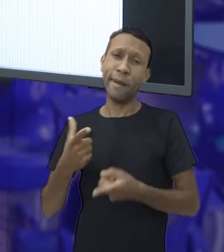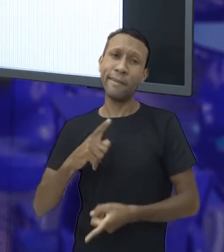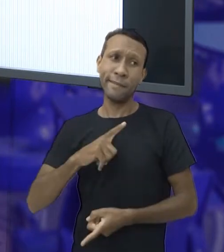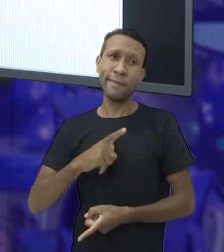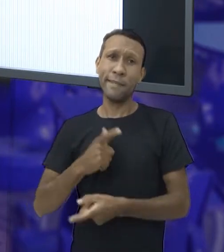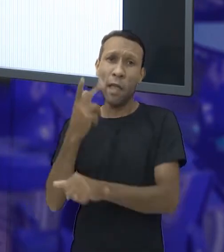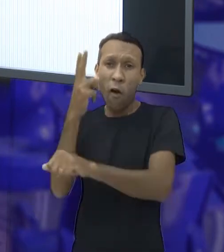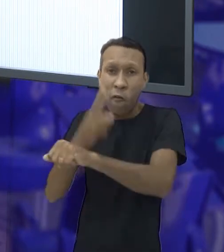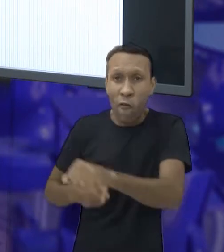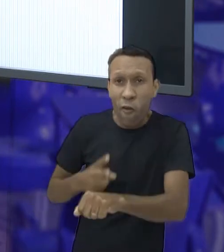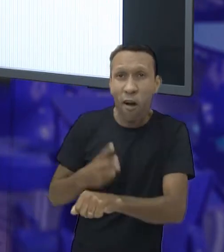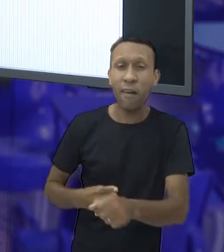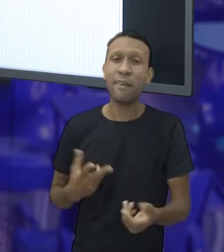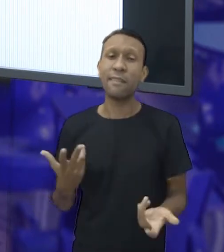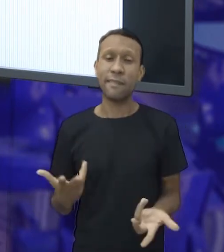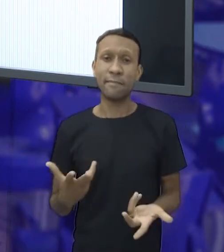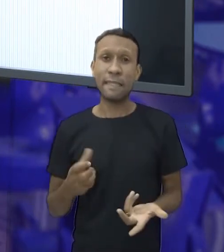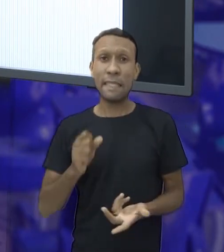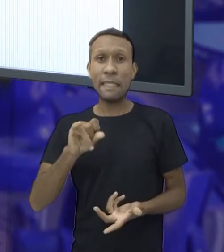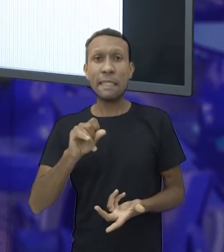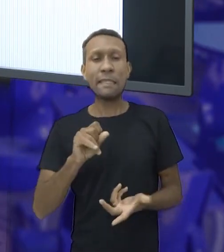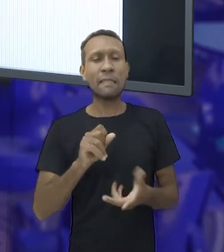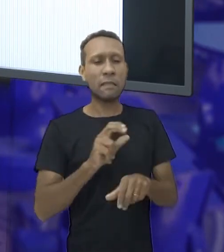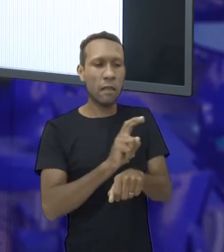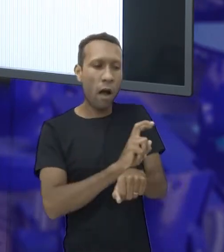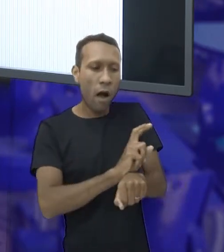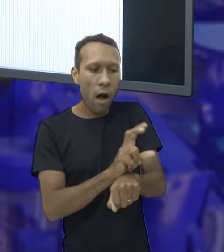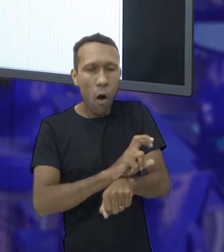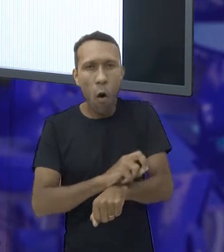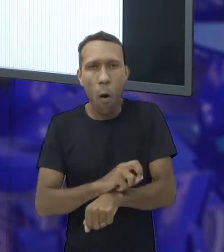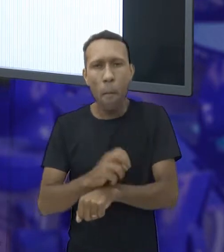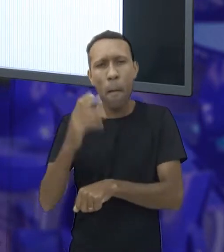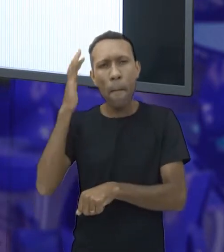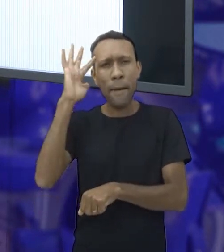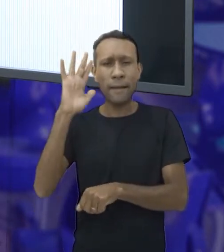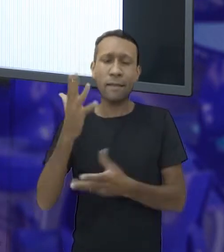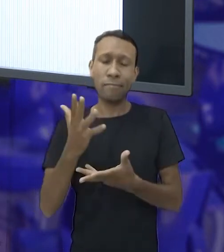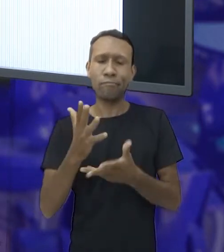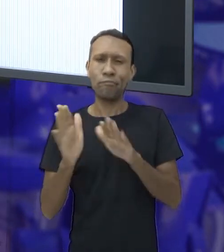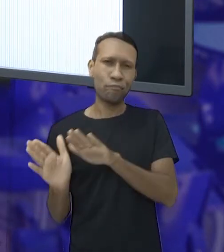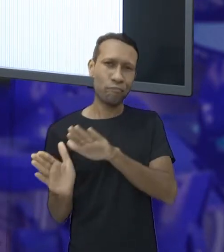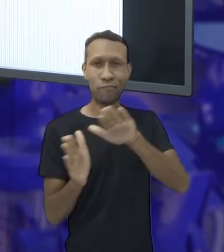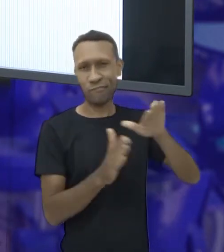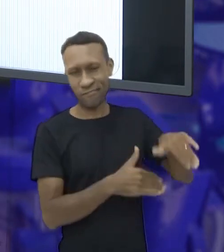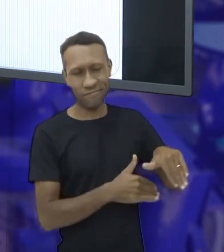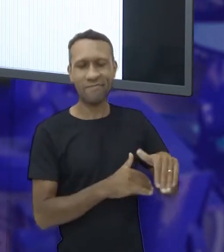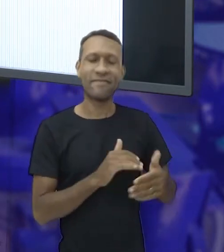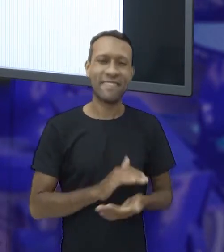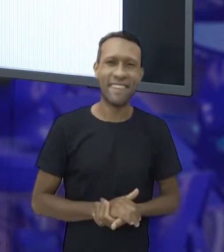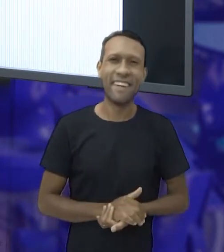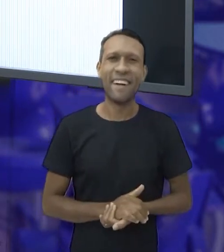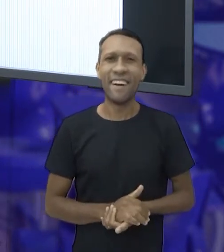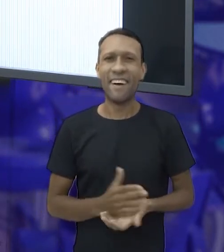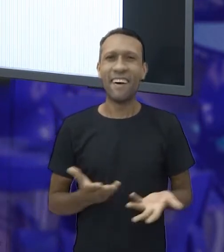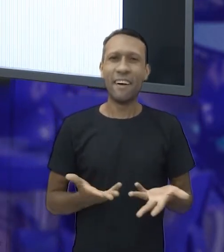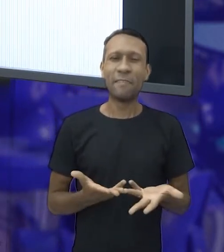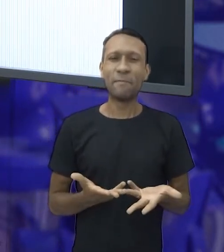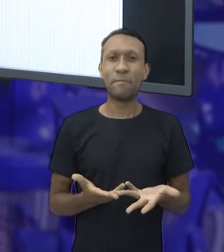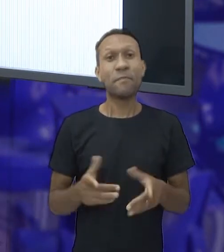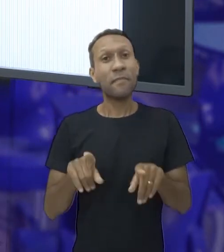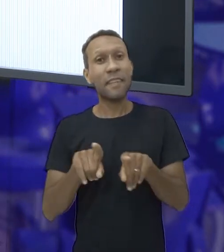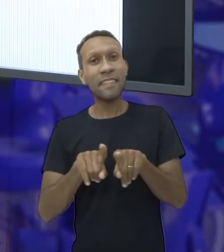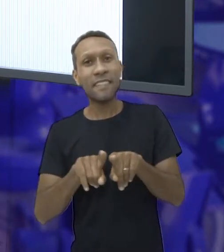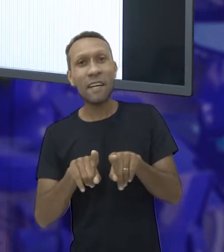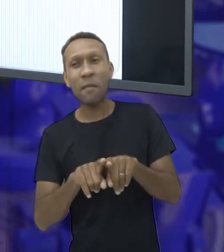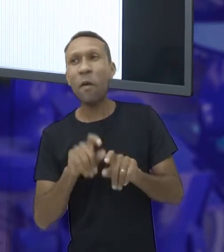a máquina poderá pensar e pensar de uma forma não muito legal. Mas deixa isso para os filmes de Hollywood, não é isso? Falando em filmes de Hollywood,